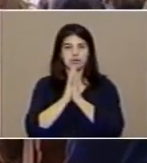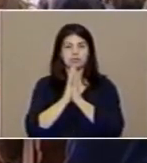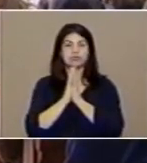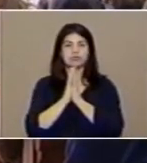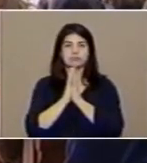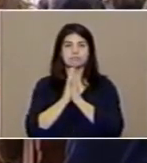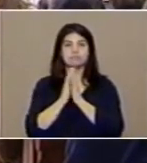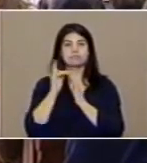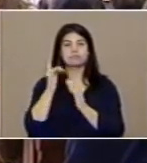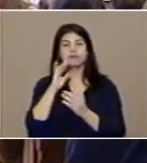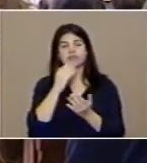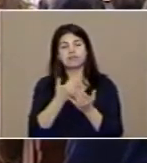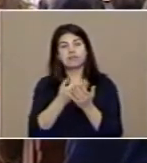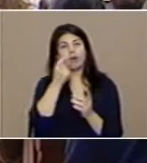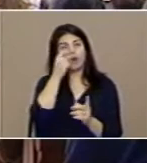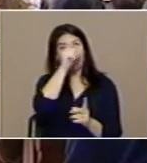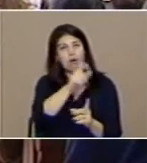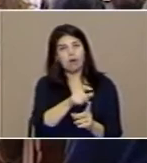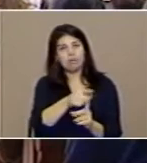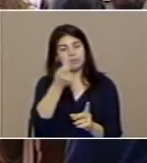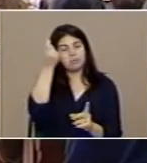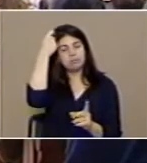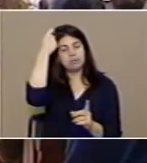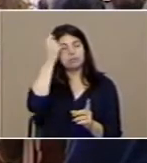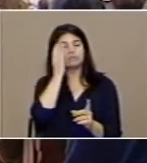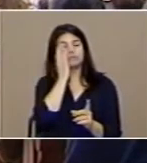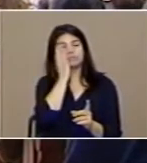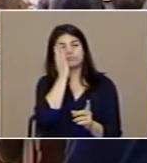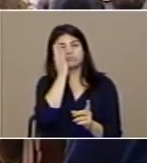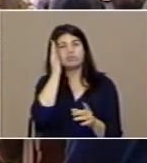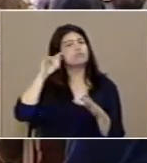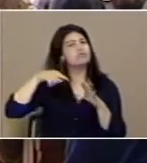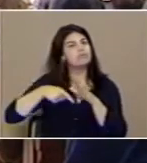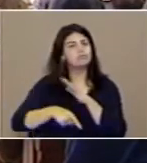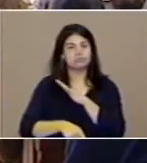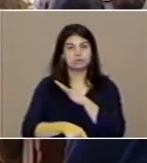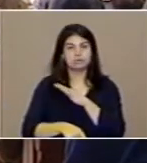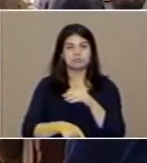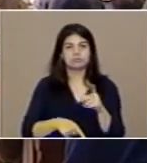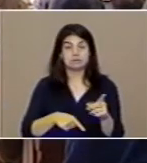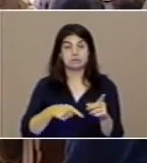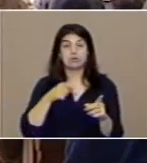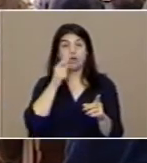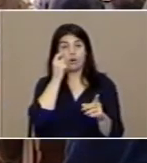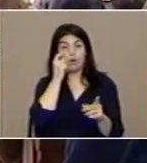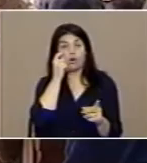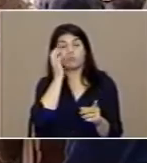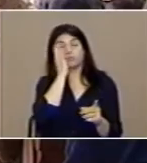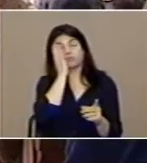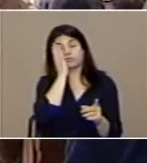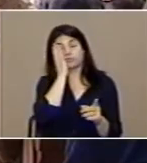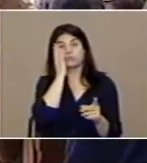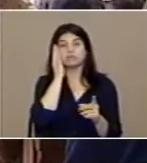homem um sono profundo e enquanto ele dormia tirou-lhe uma